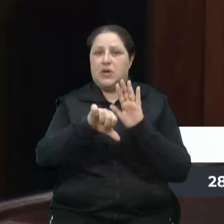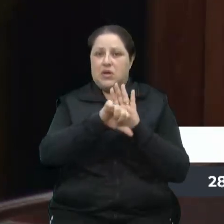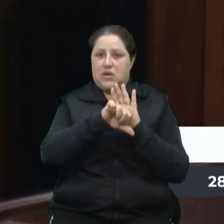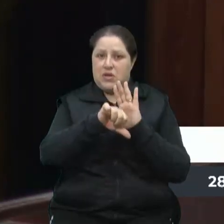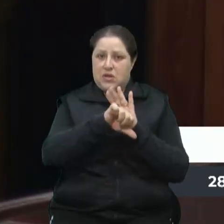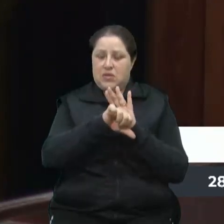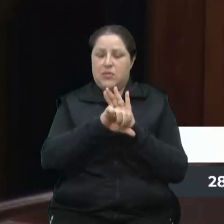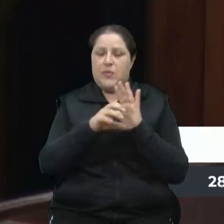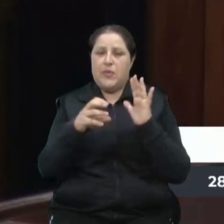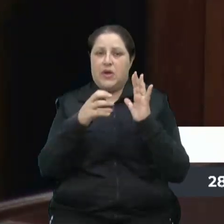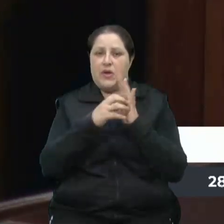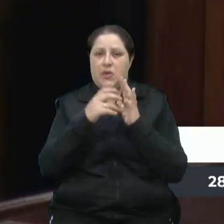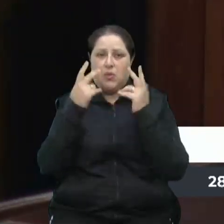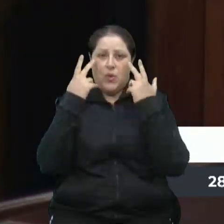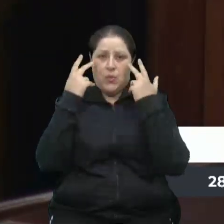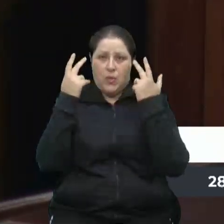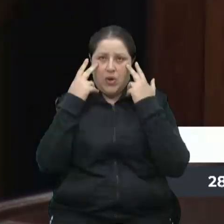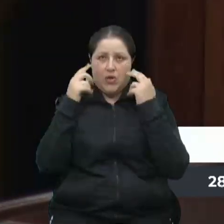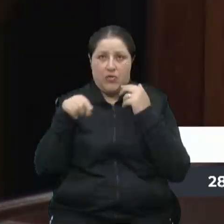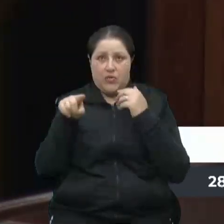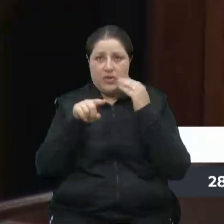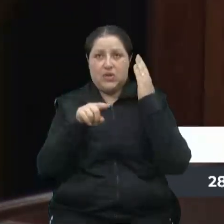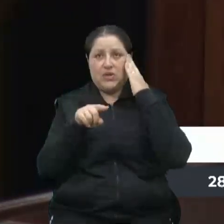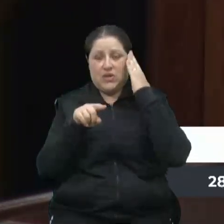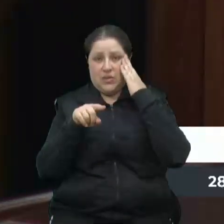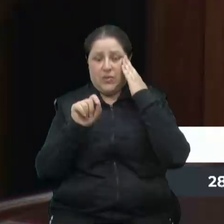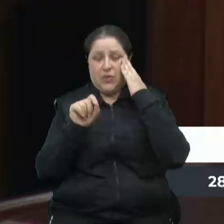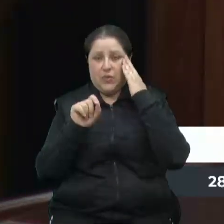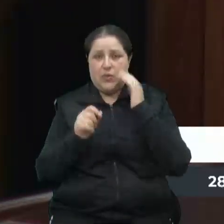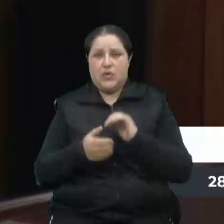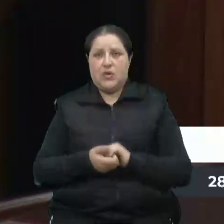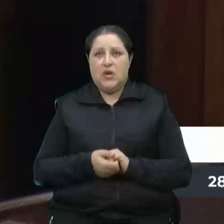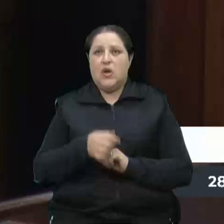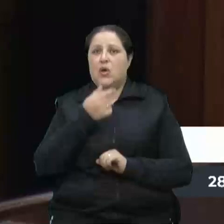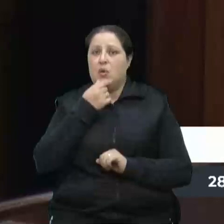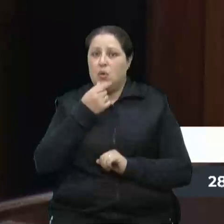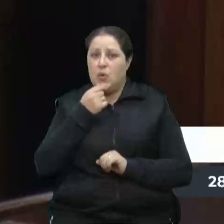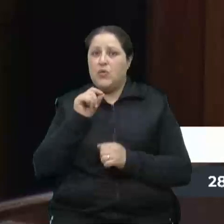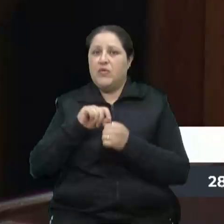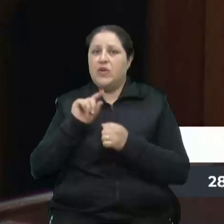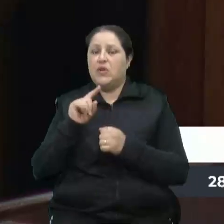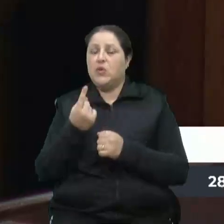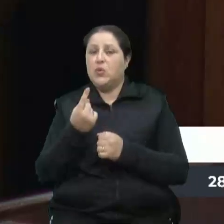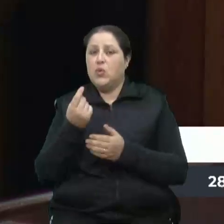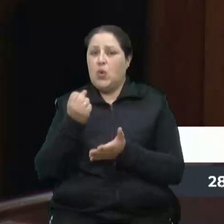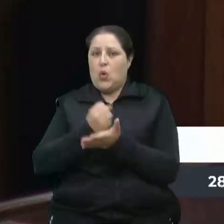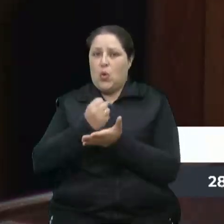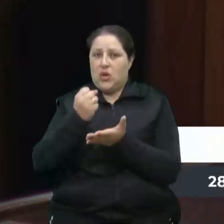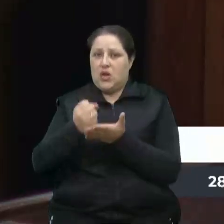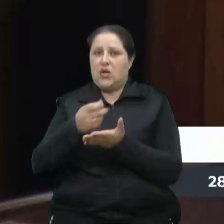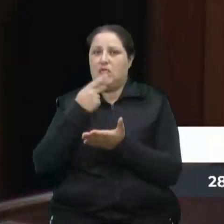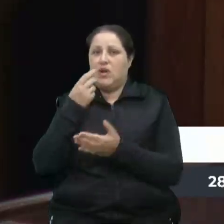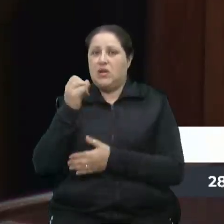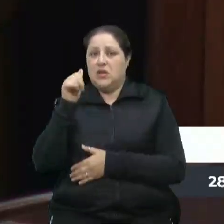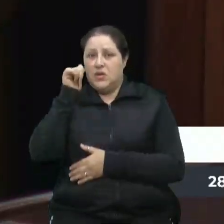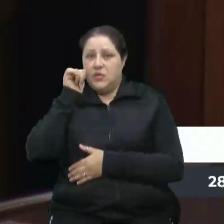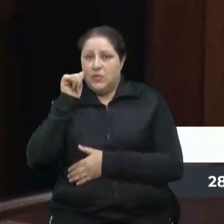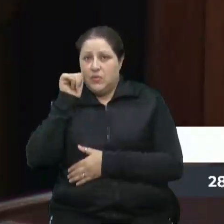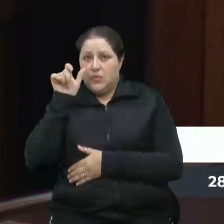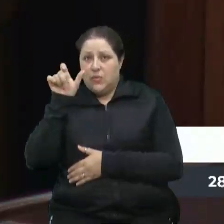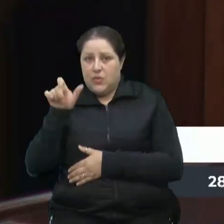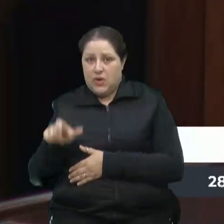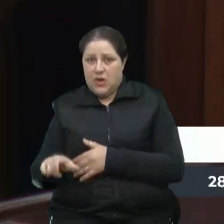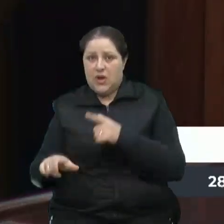os padrões normais. Só para vocês terem uma ideia, ele botou em um dos contratos que se a mulher tivesse mais